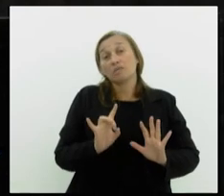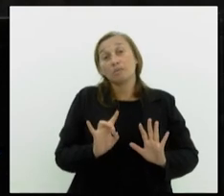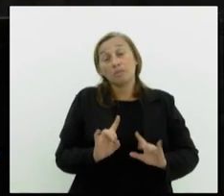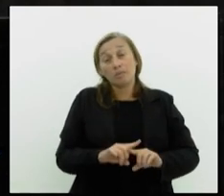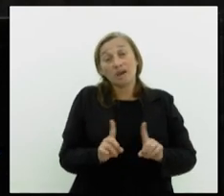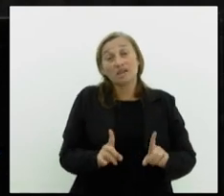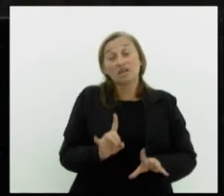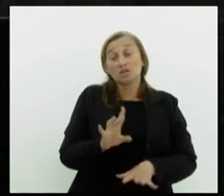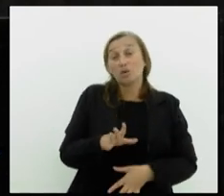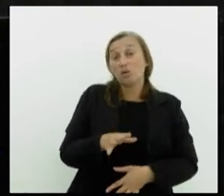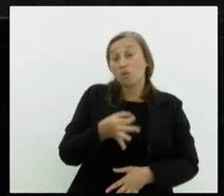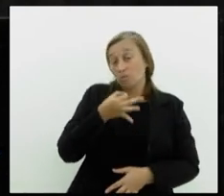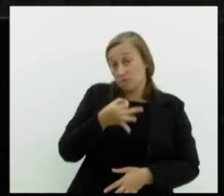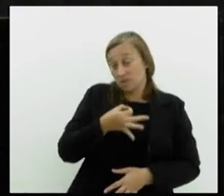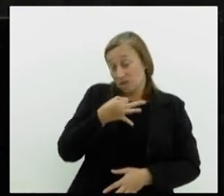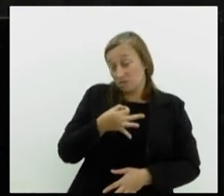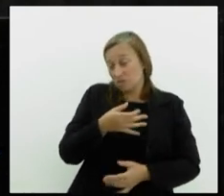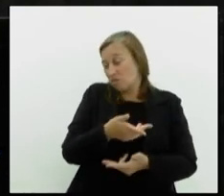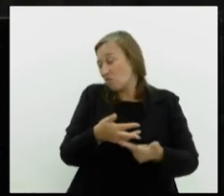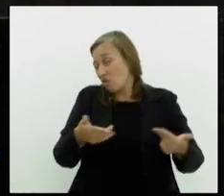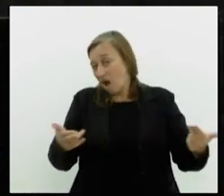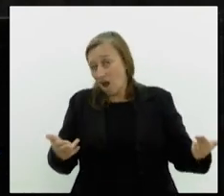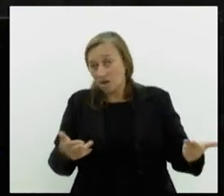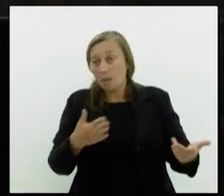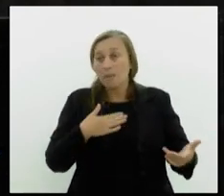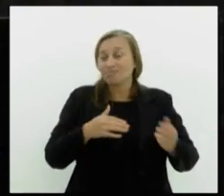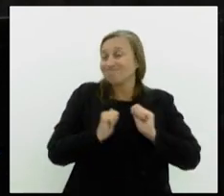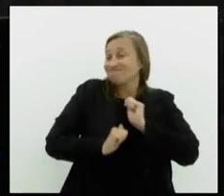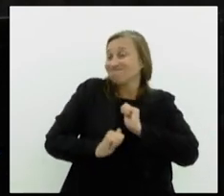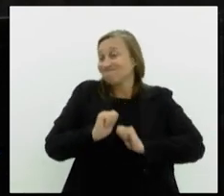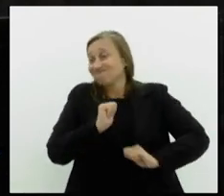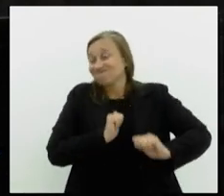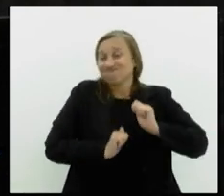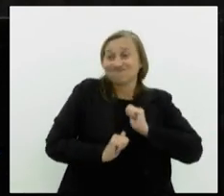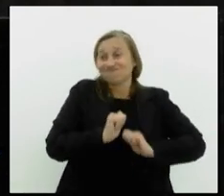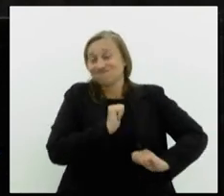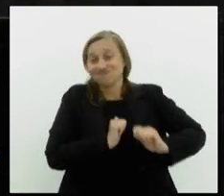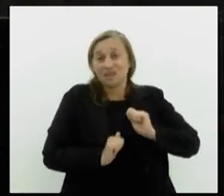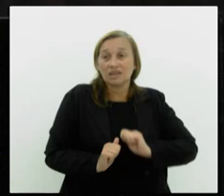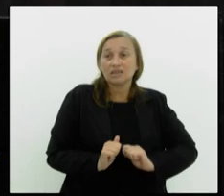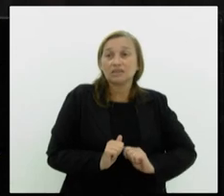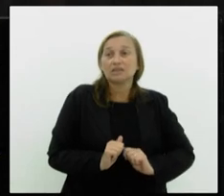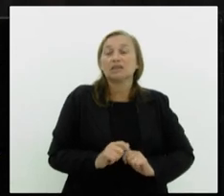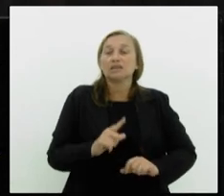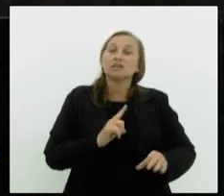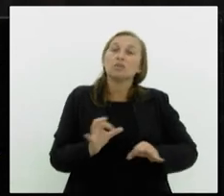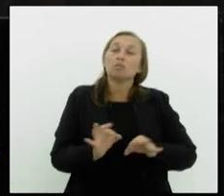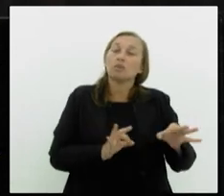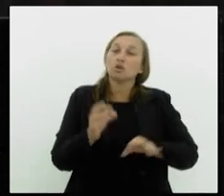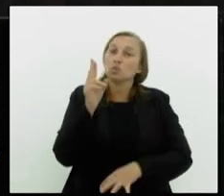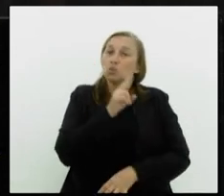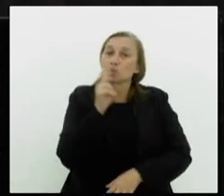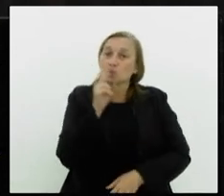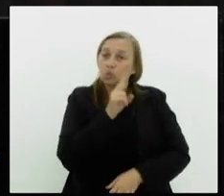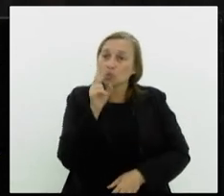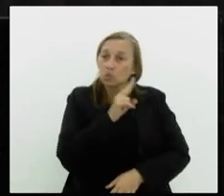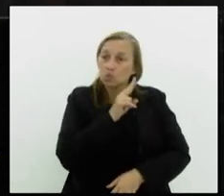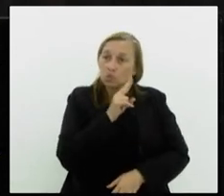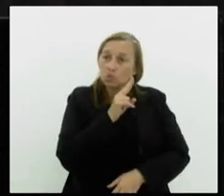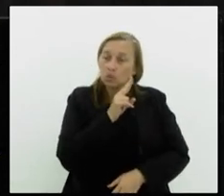as hipóteses. Mas a minha ansiedade é que tem um plano emergencial, um plano